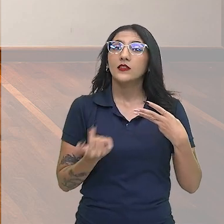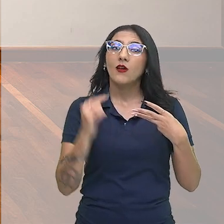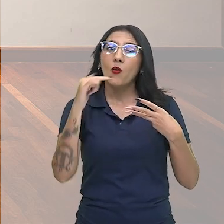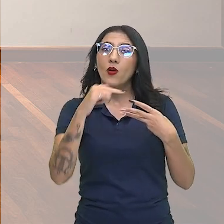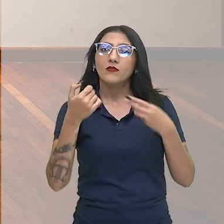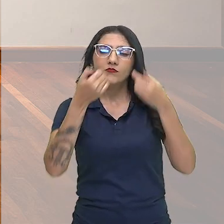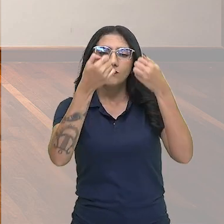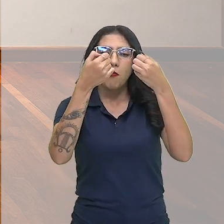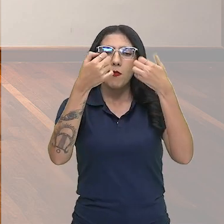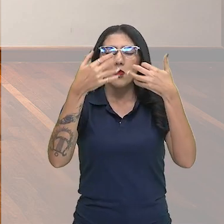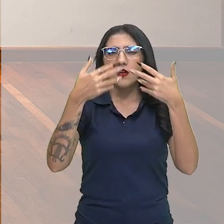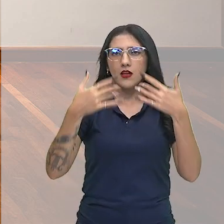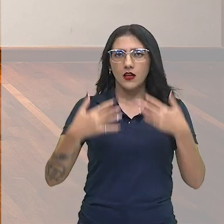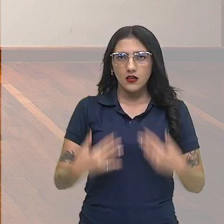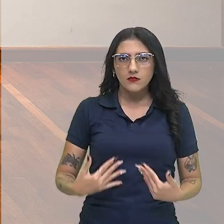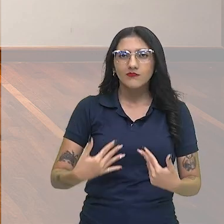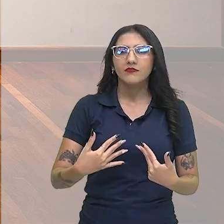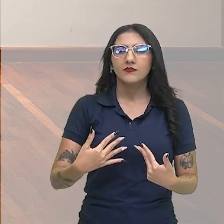desse